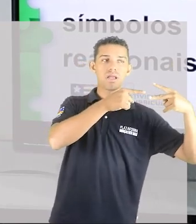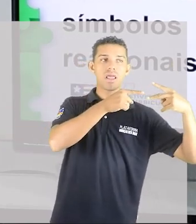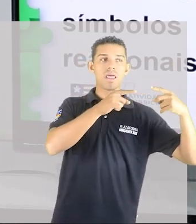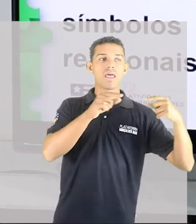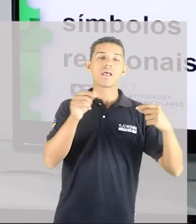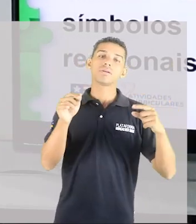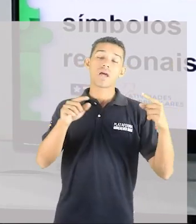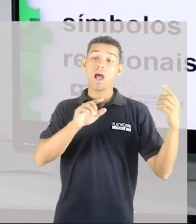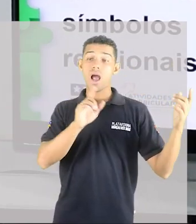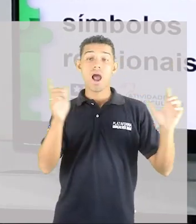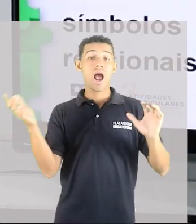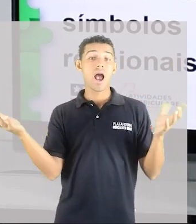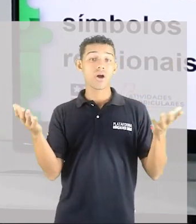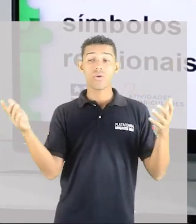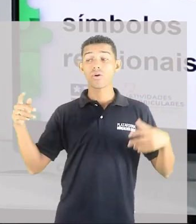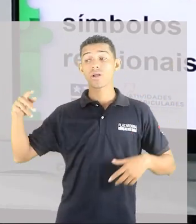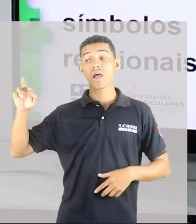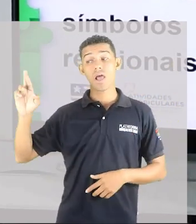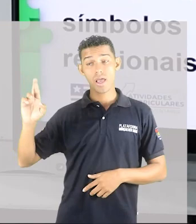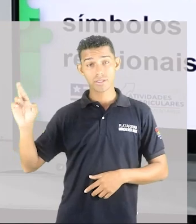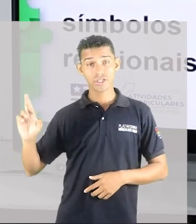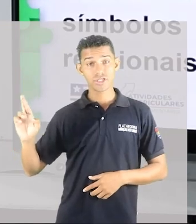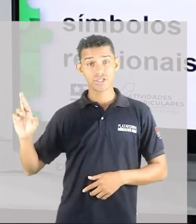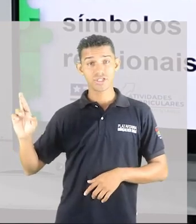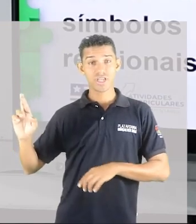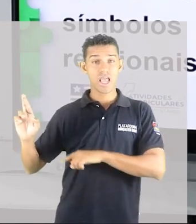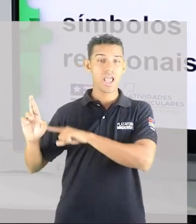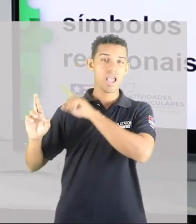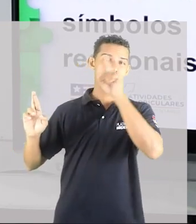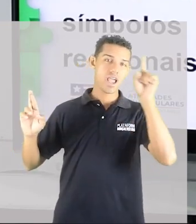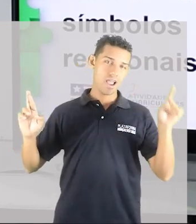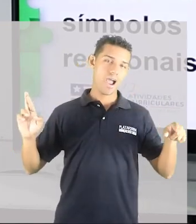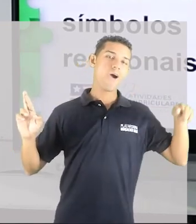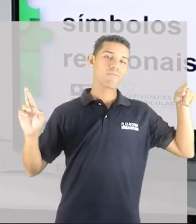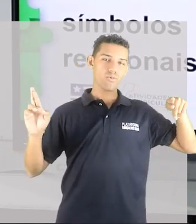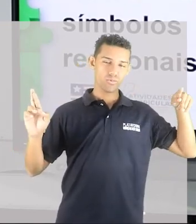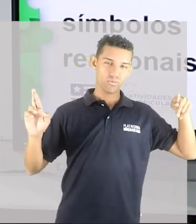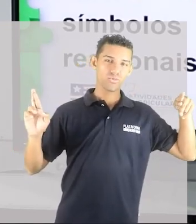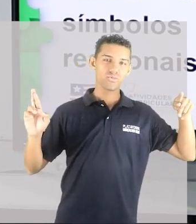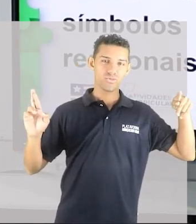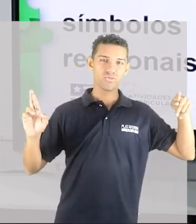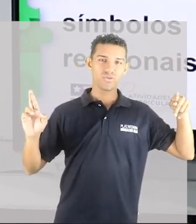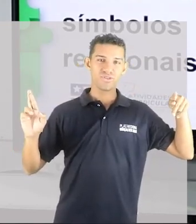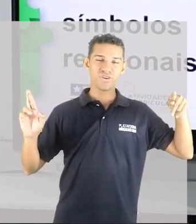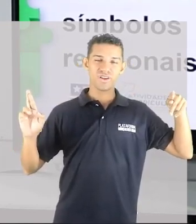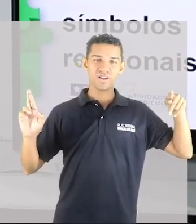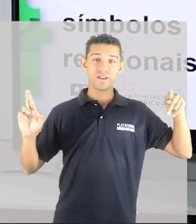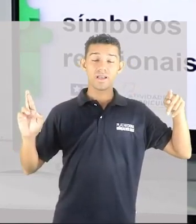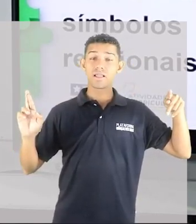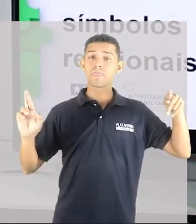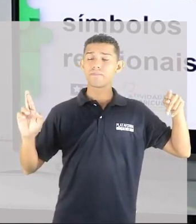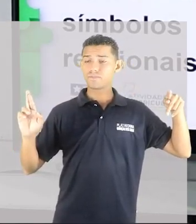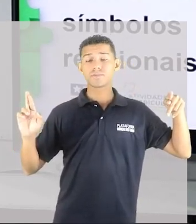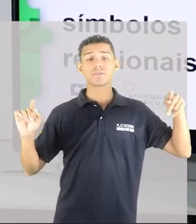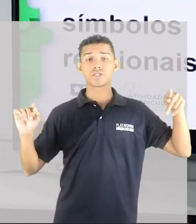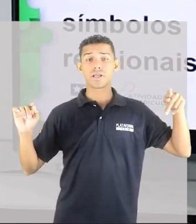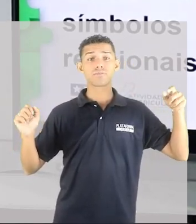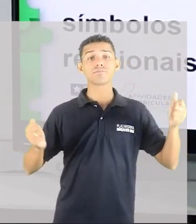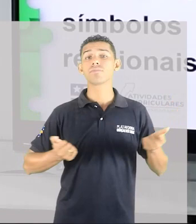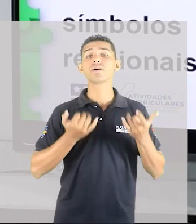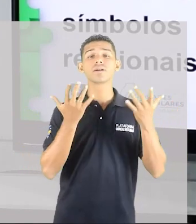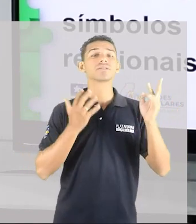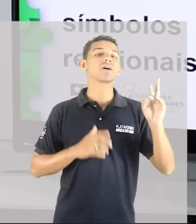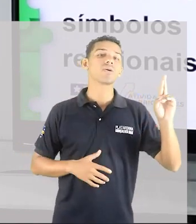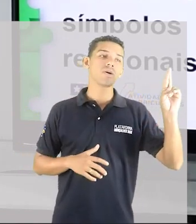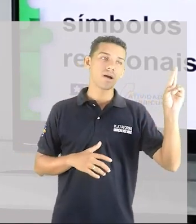eu estou dizendo que agora, nesse sentido, esse é o reagente e esses são os produtos. Quer dizer que aqui eu estou expressando